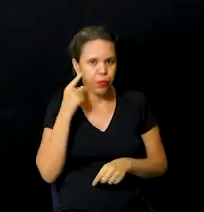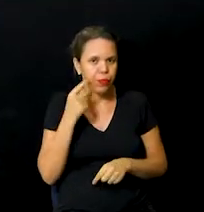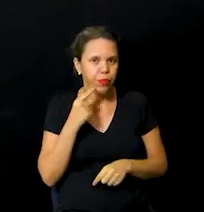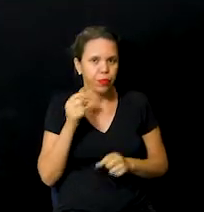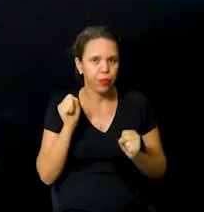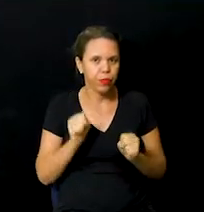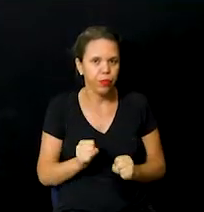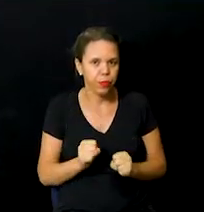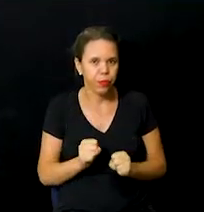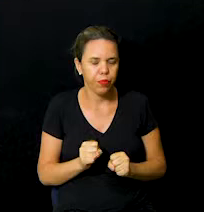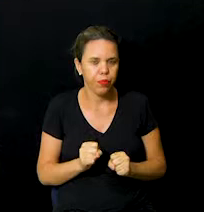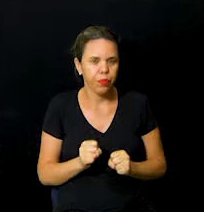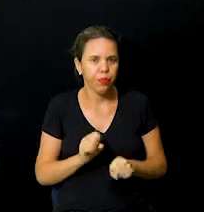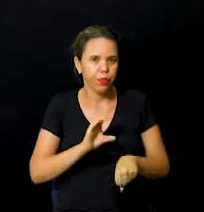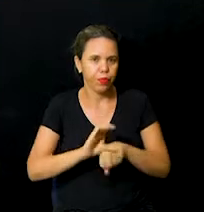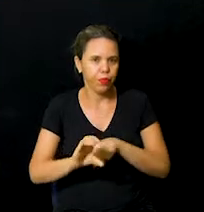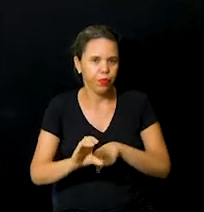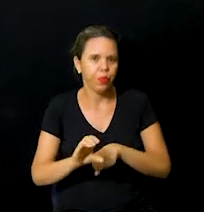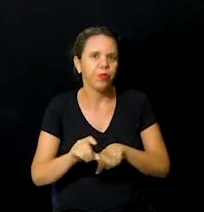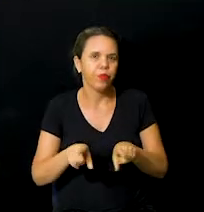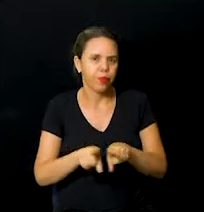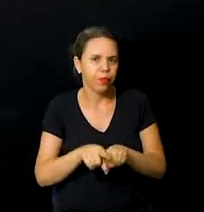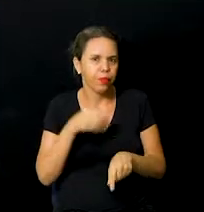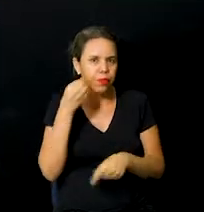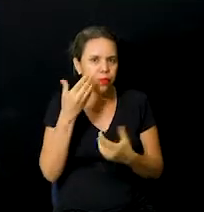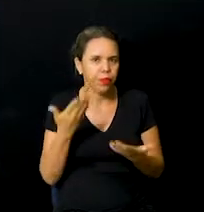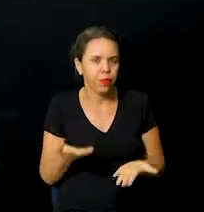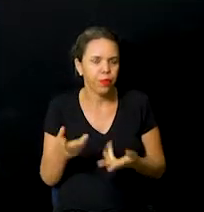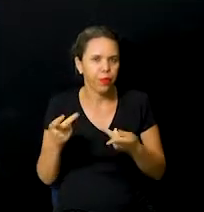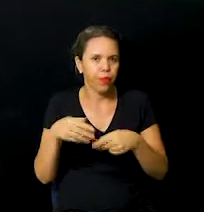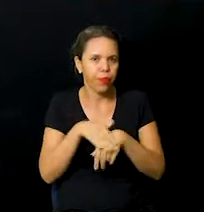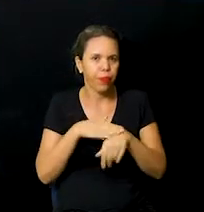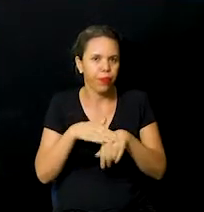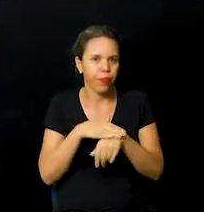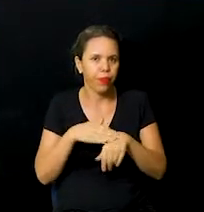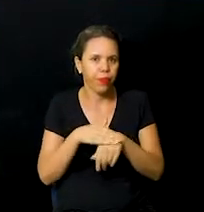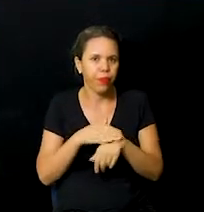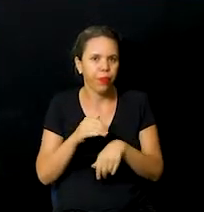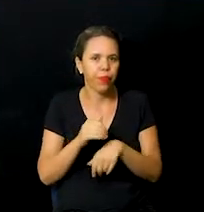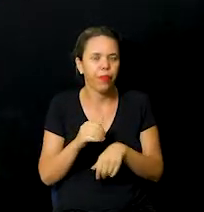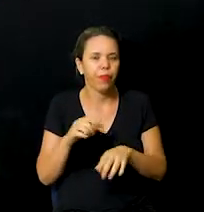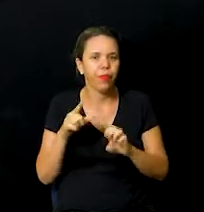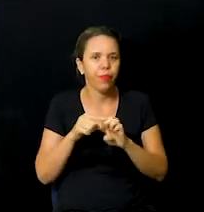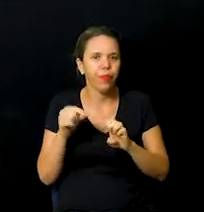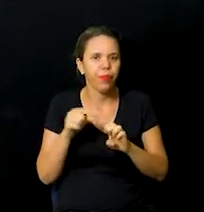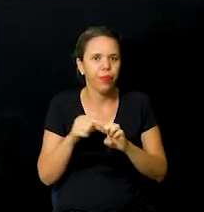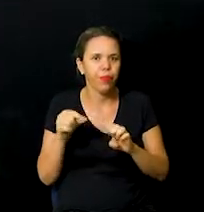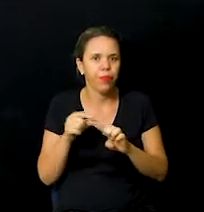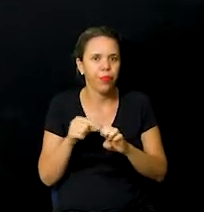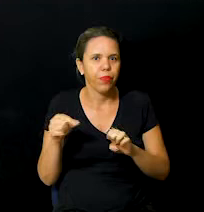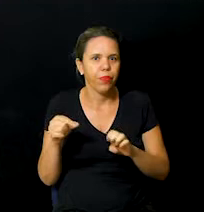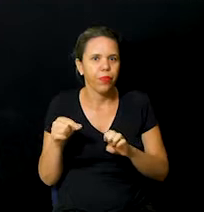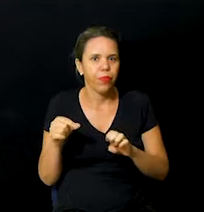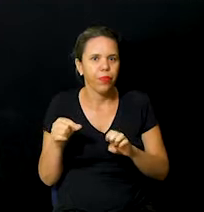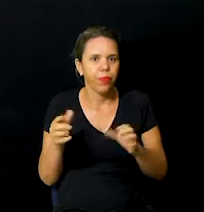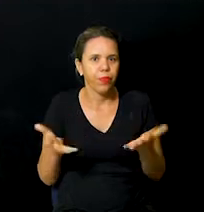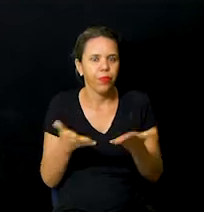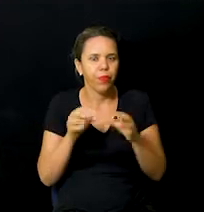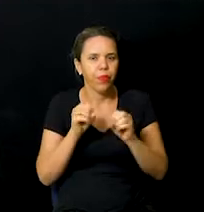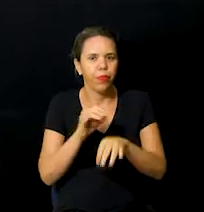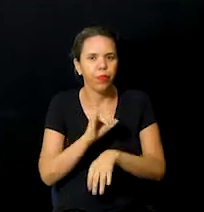comunidade surda possam se qualificar também. Eu converso agora com a empreendedora